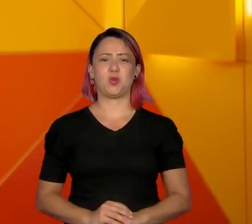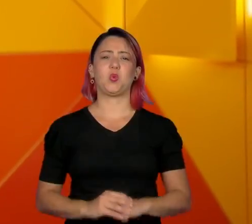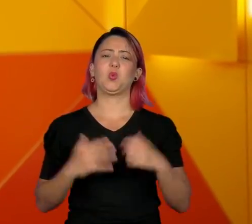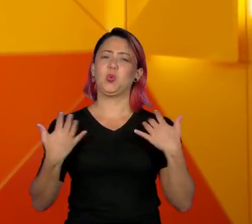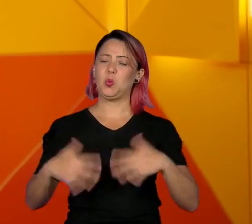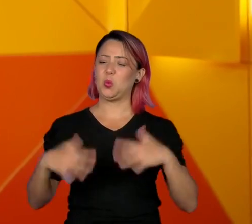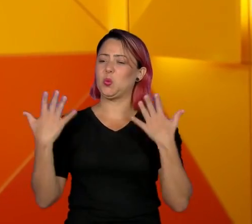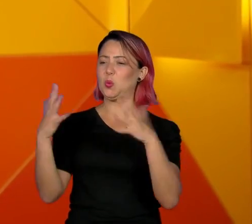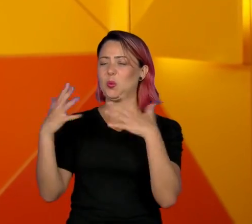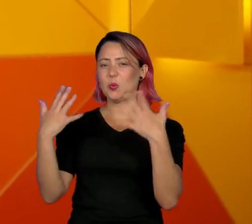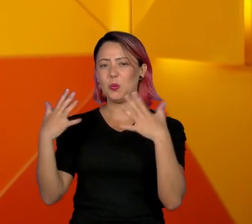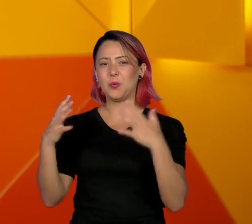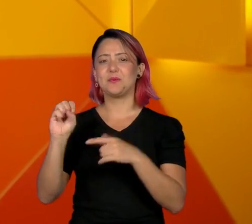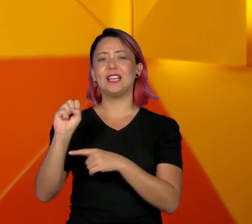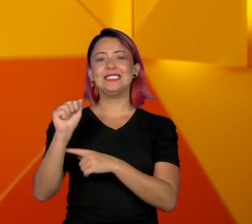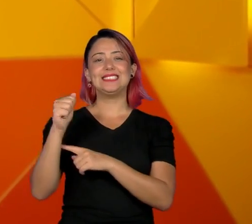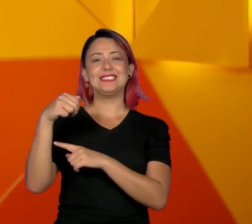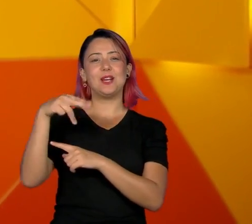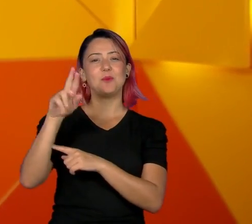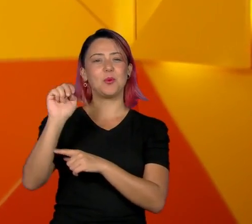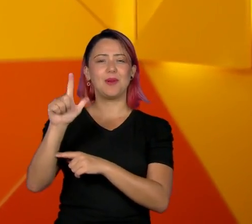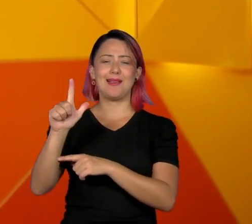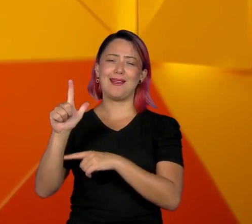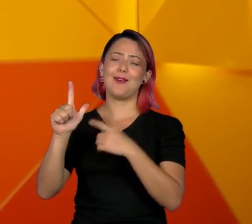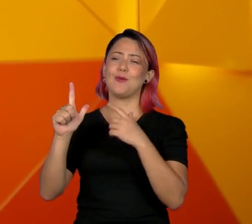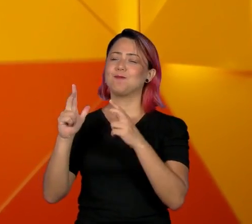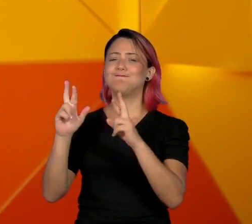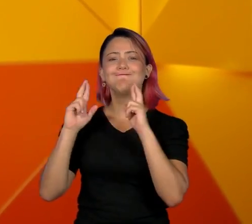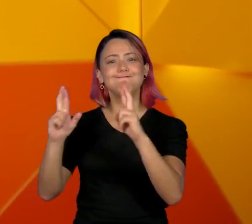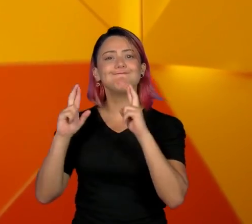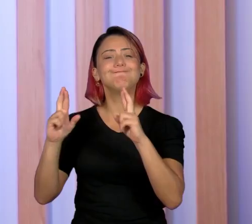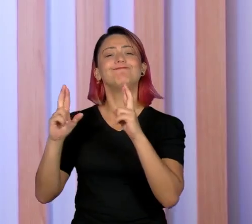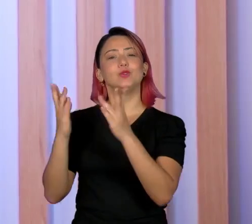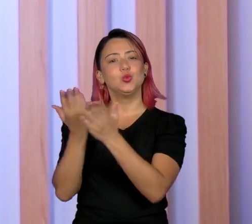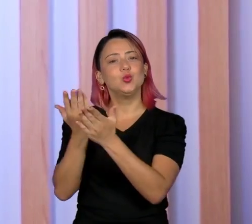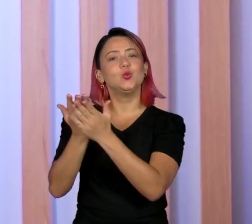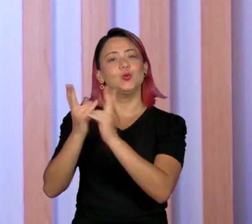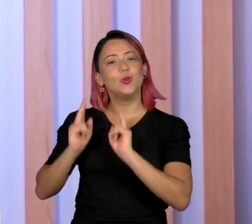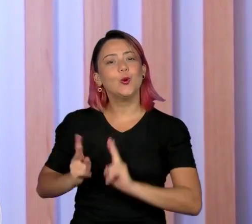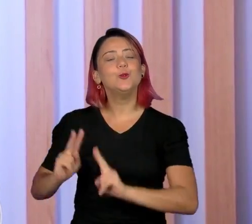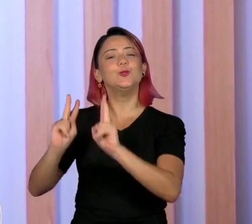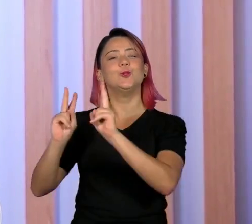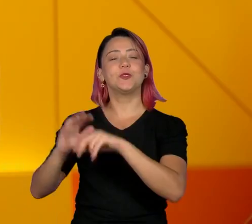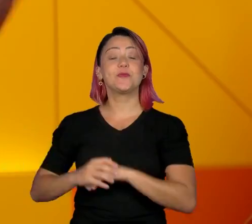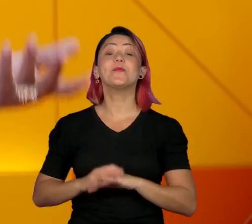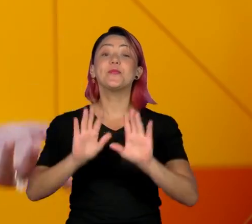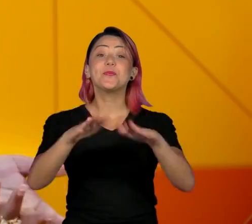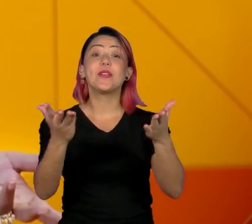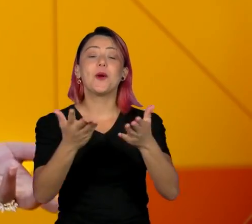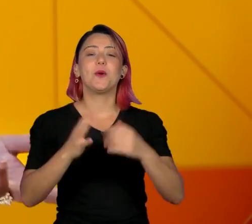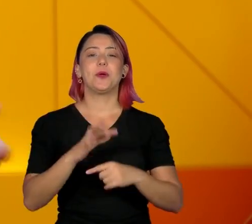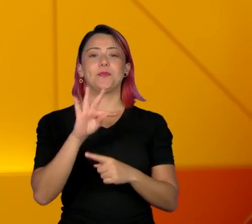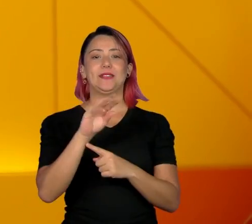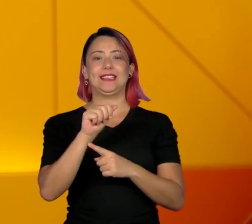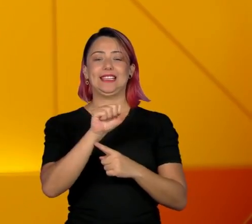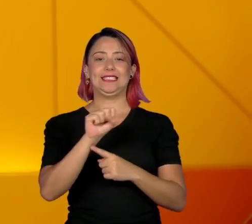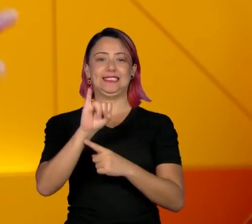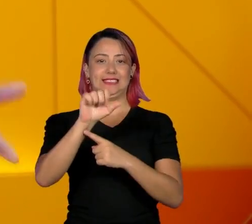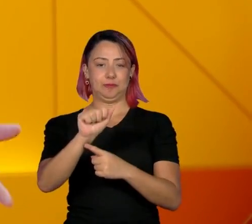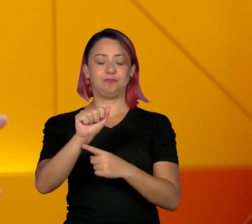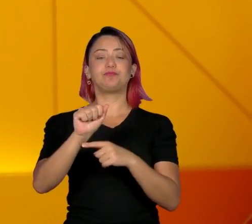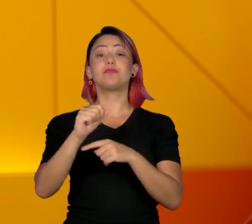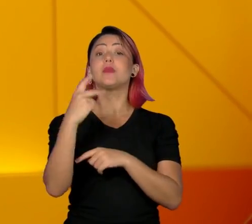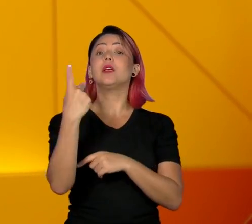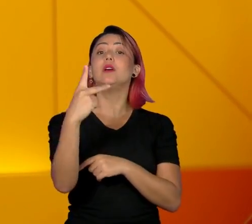Parabéns, Samuel. Boa sorte aí nessa jornada em Budapeste. Tássia, como foi a sua infância? Porque tem